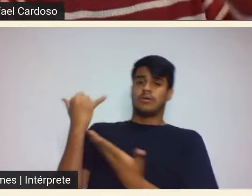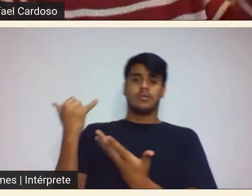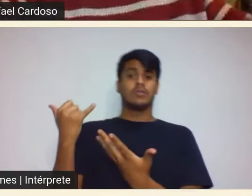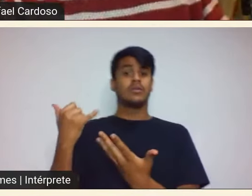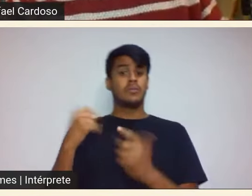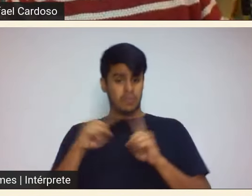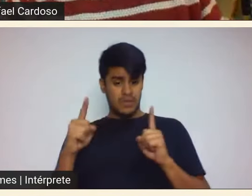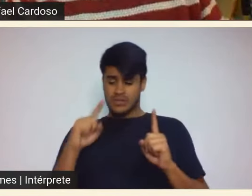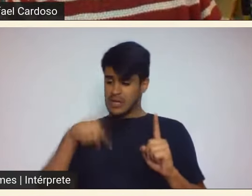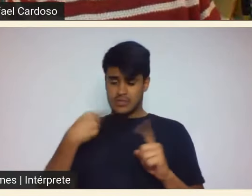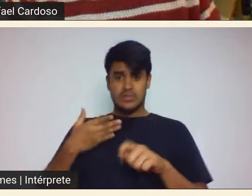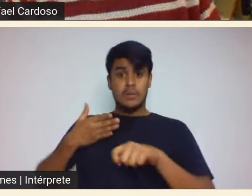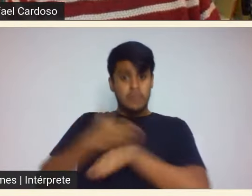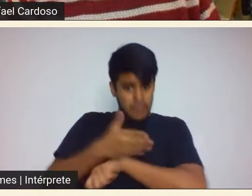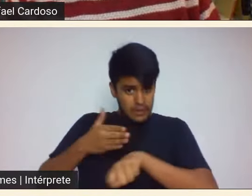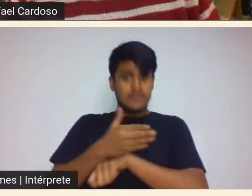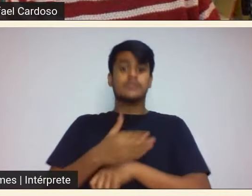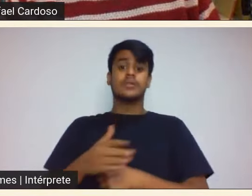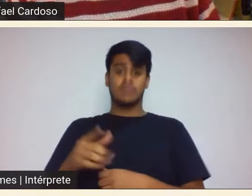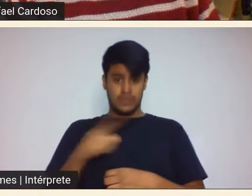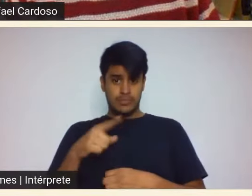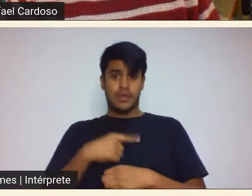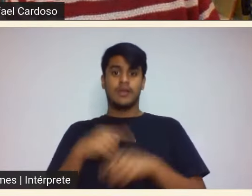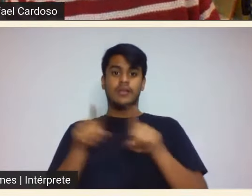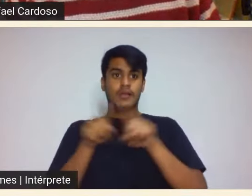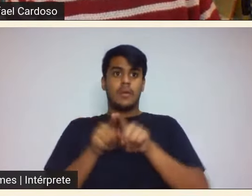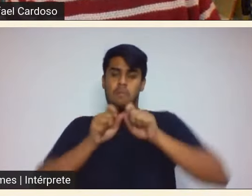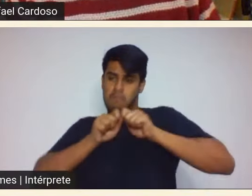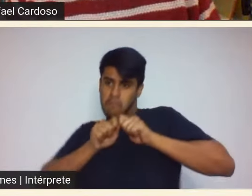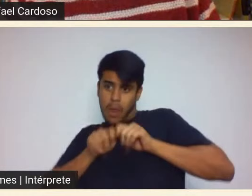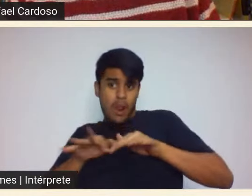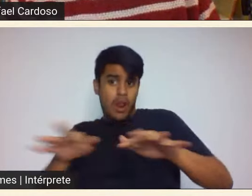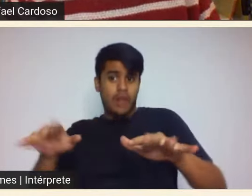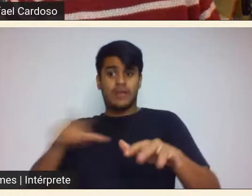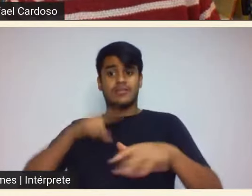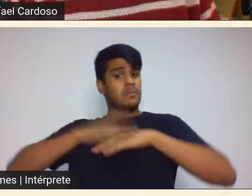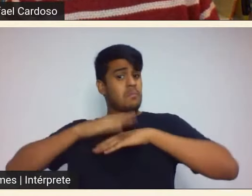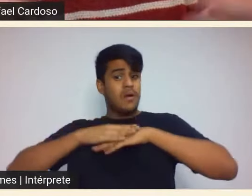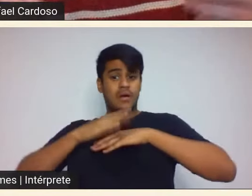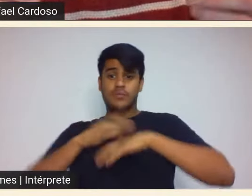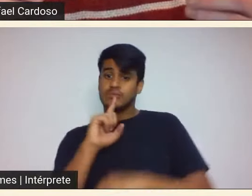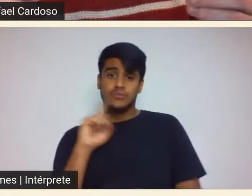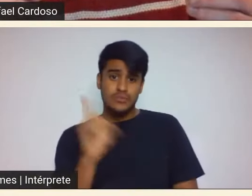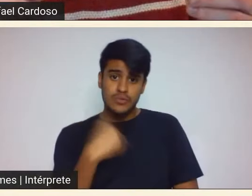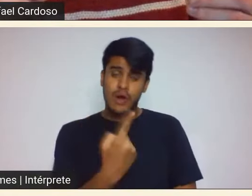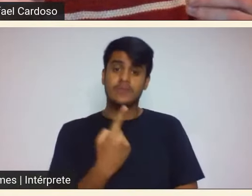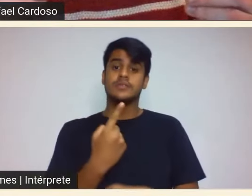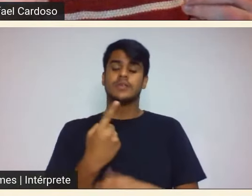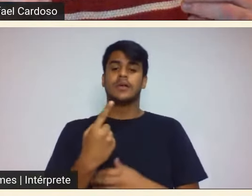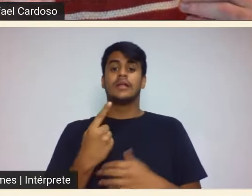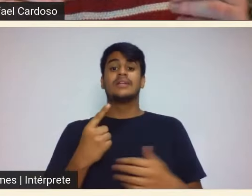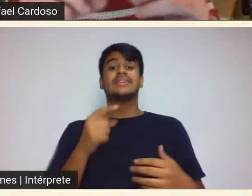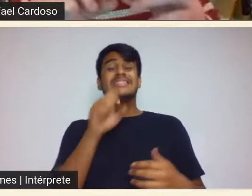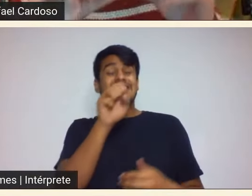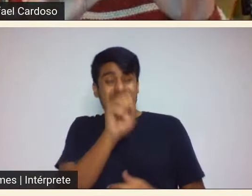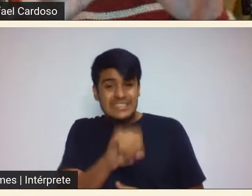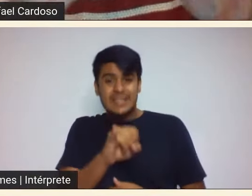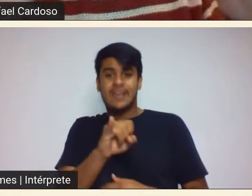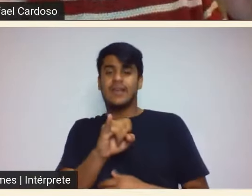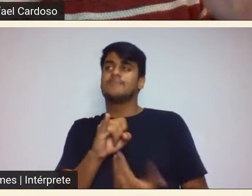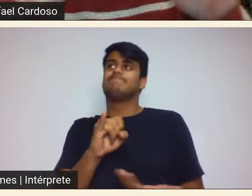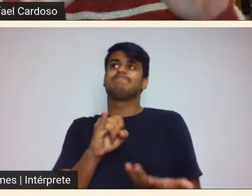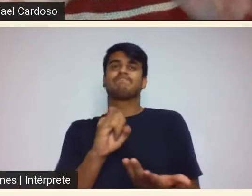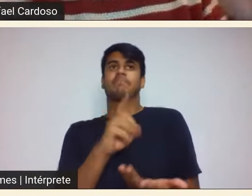dele, nós mesmos reproduzimos, replicamos esse repertório, essa narrativa, e enquanto nós